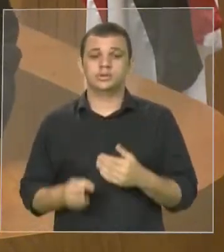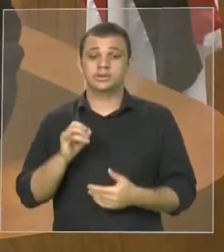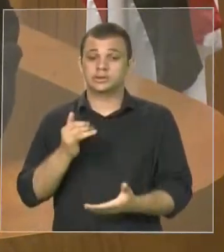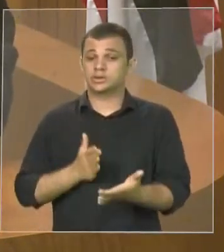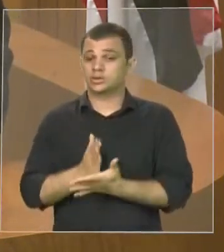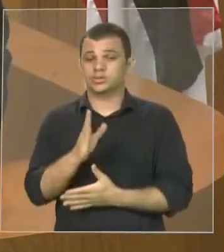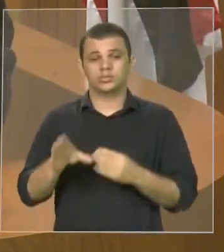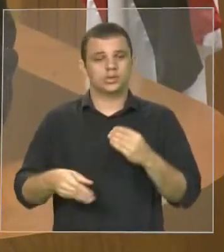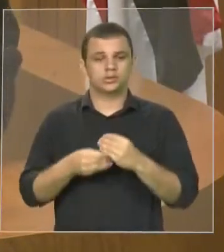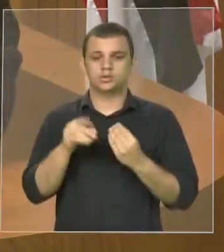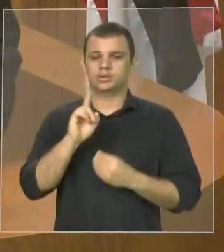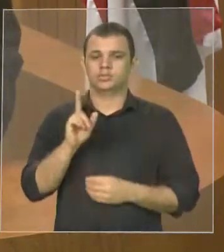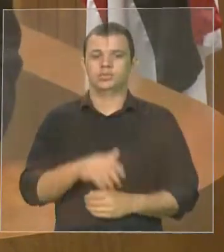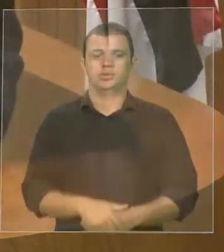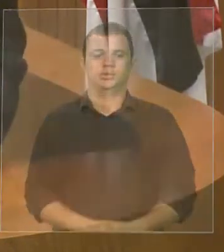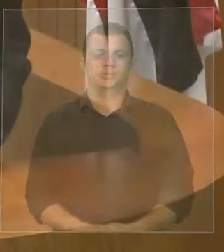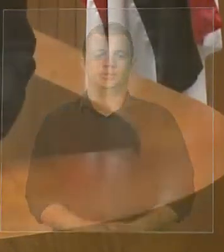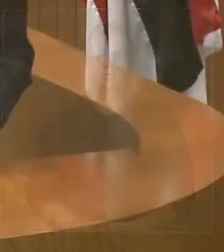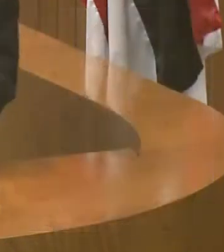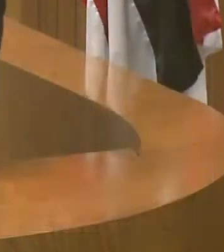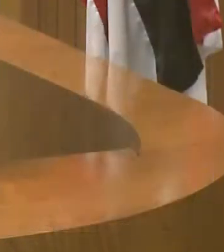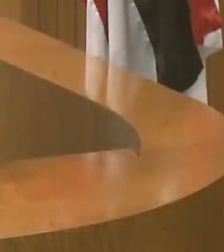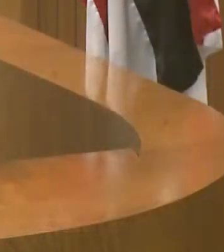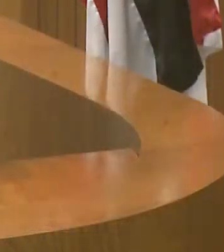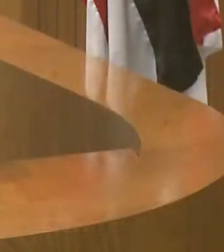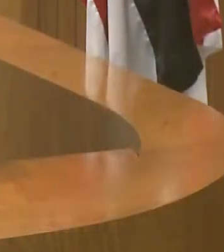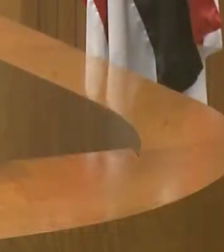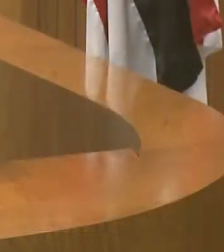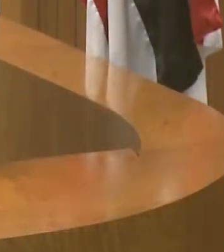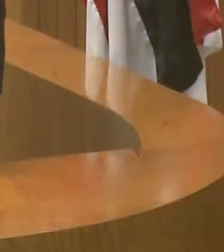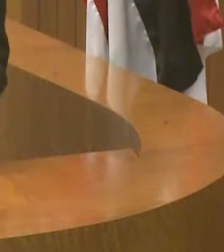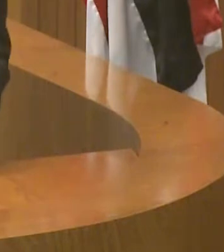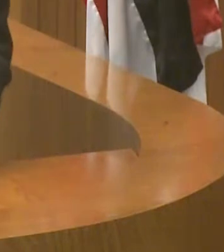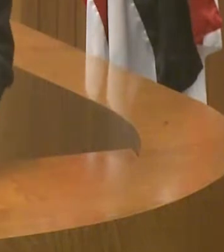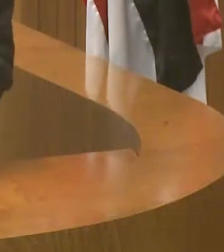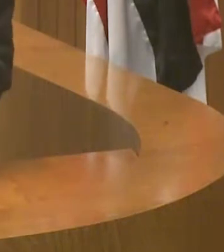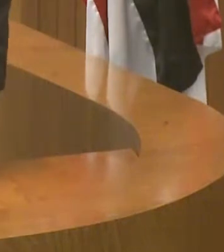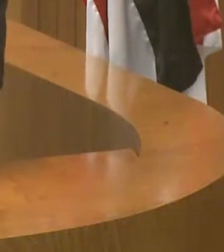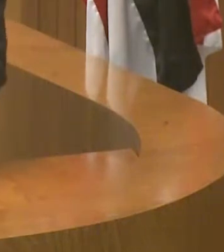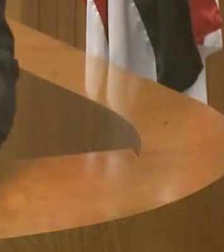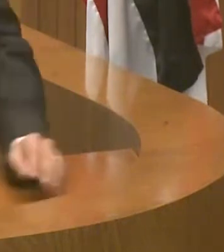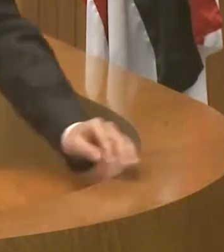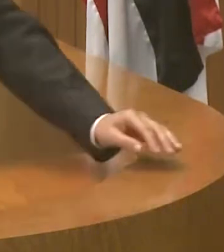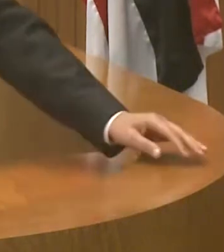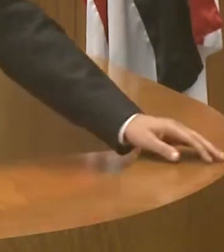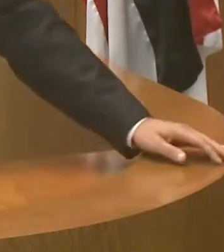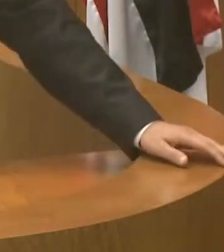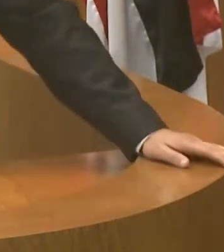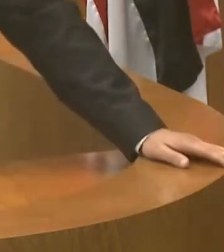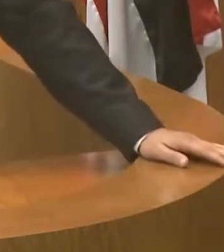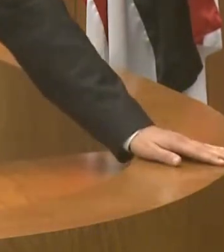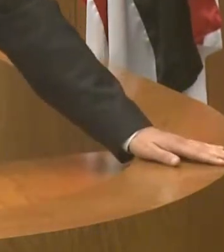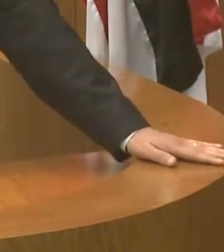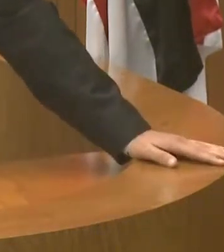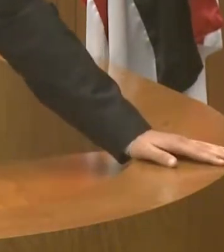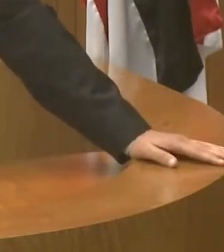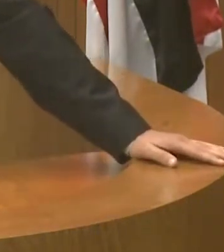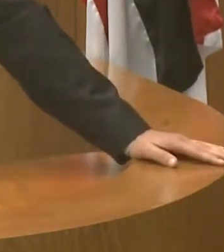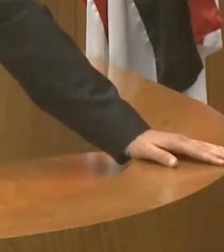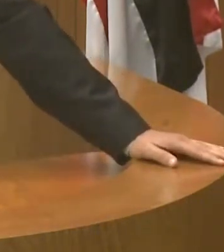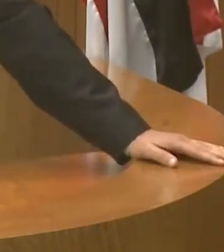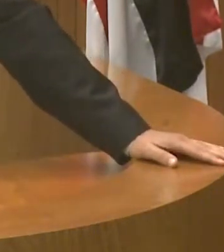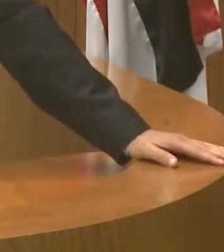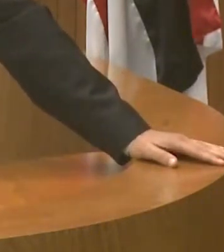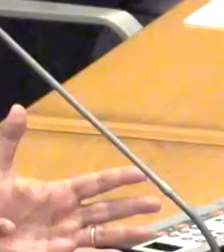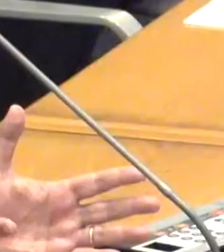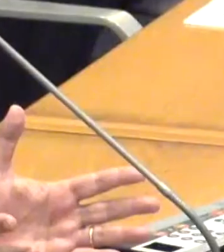essa emenda por essa casa. Concedo uma parte ao deputado Max Barros. Deputado Braide, são questões simples de ser